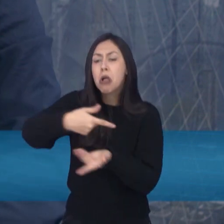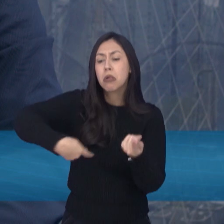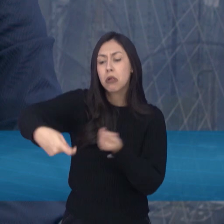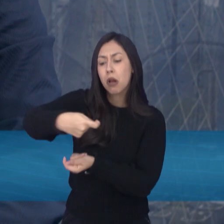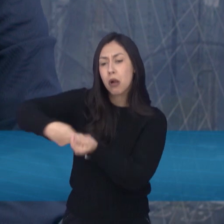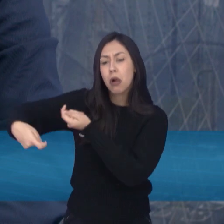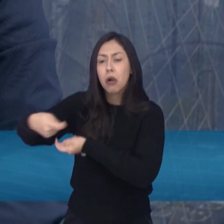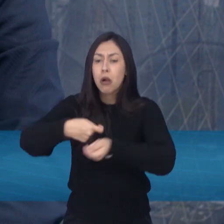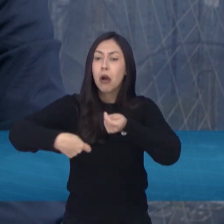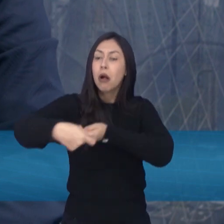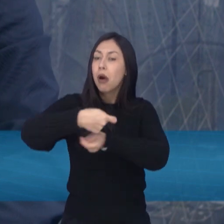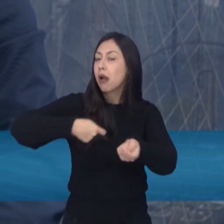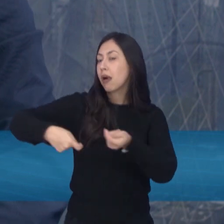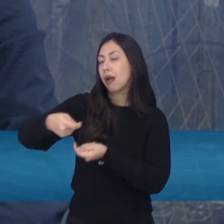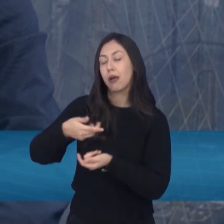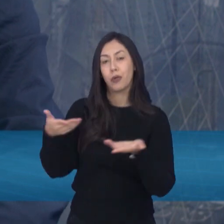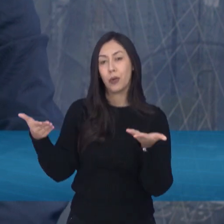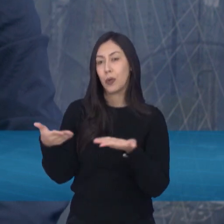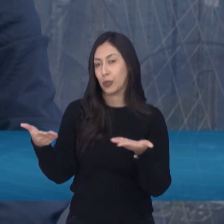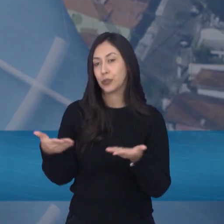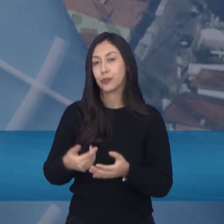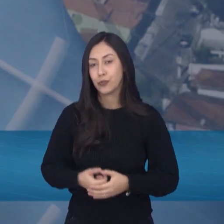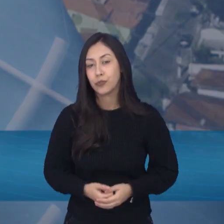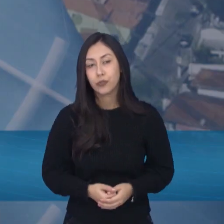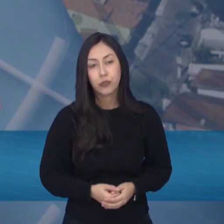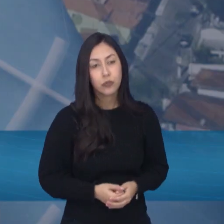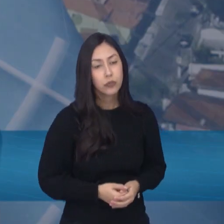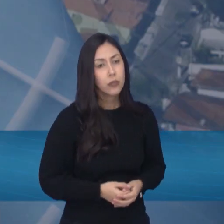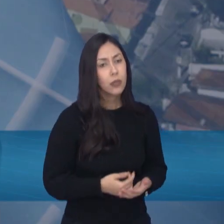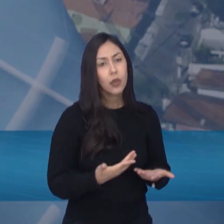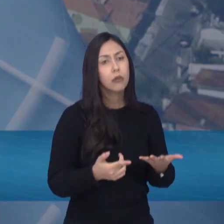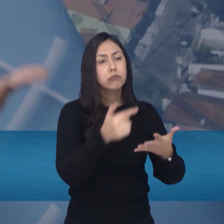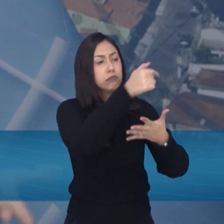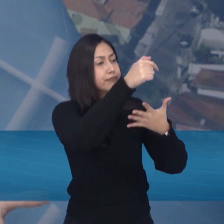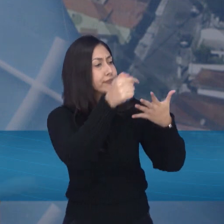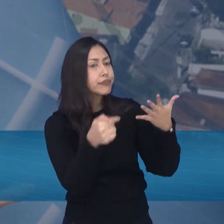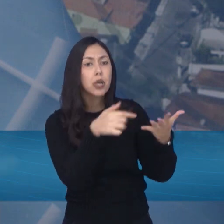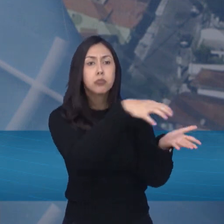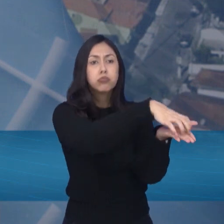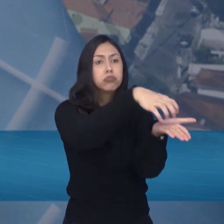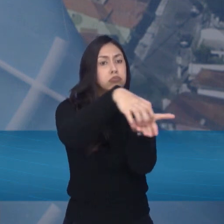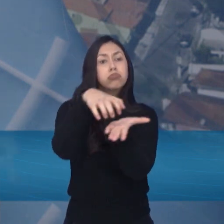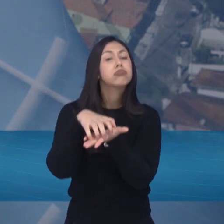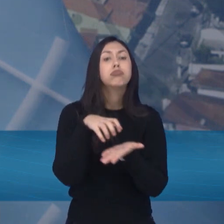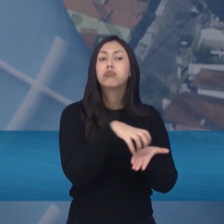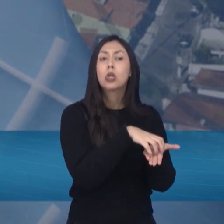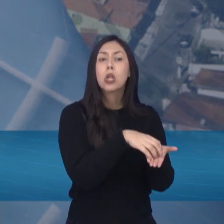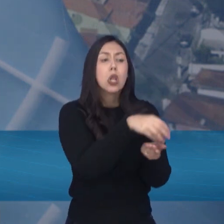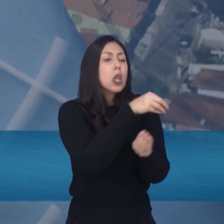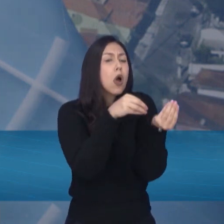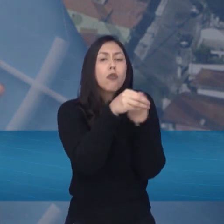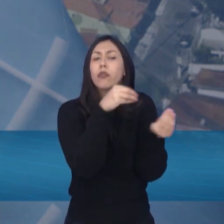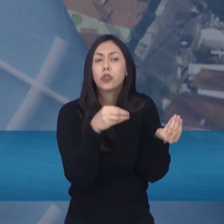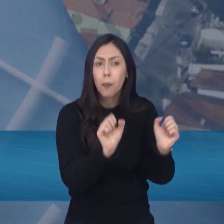sociedade complexa que hoje nós temos e que vivemos. E quais setores, né, são muitos setores envolvidos, cita pra